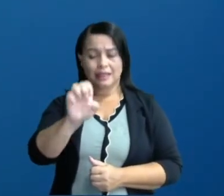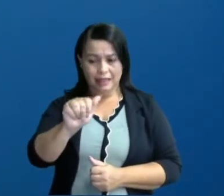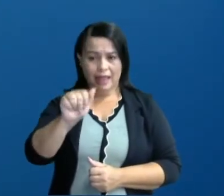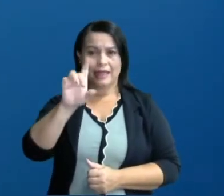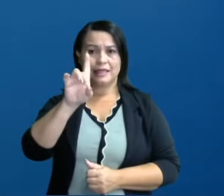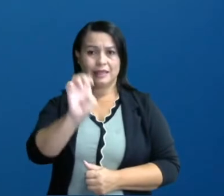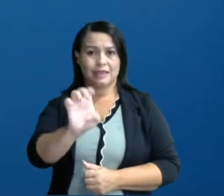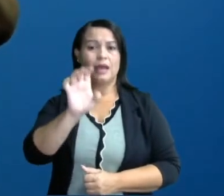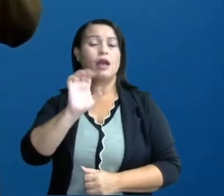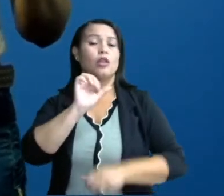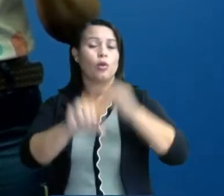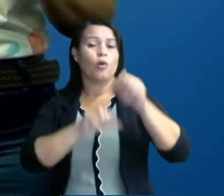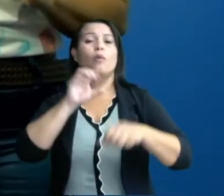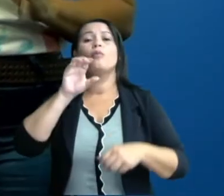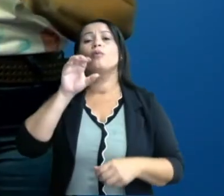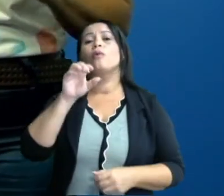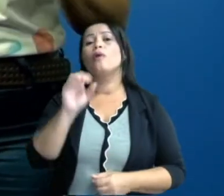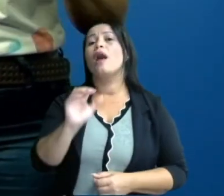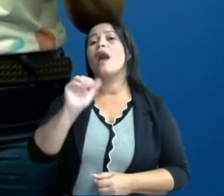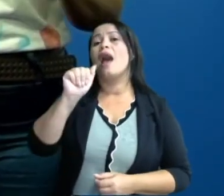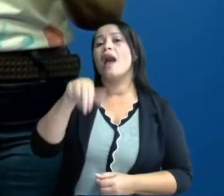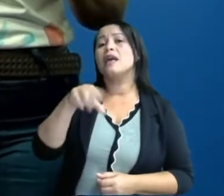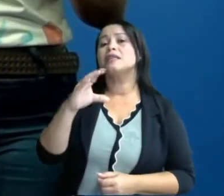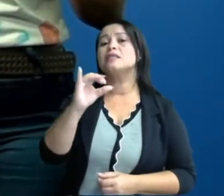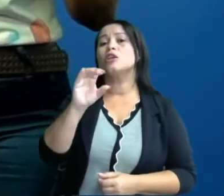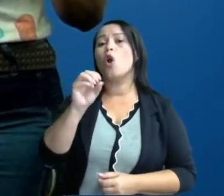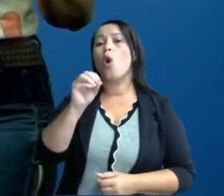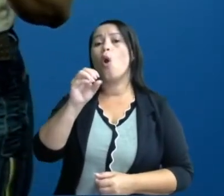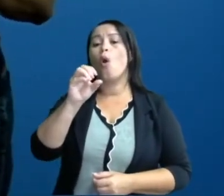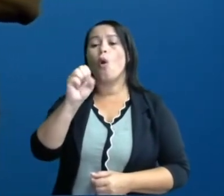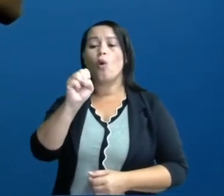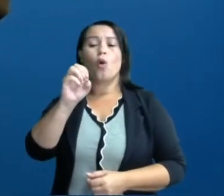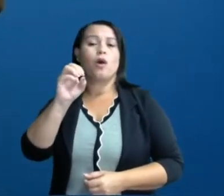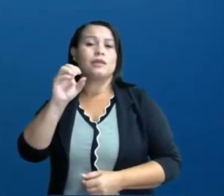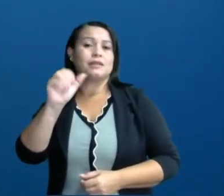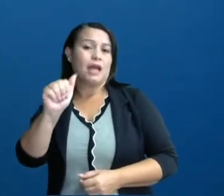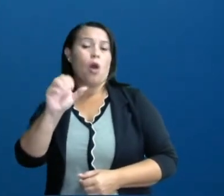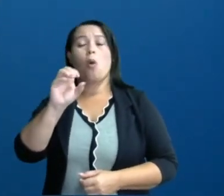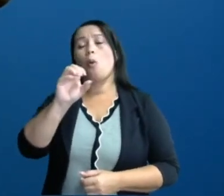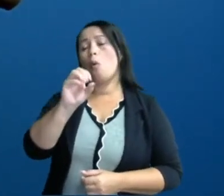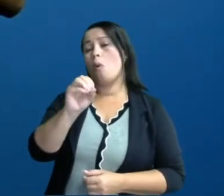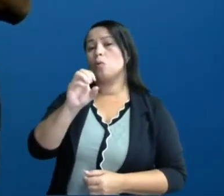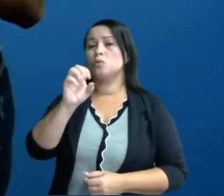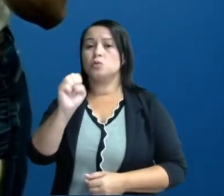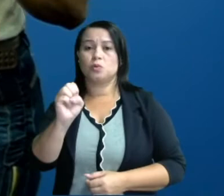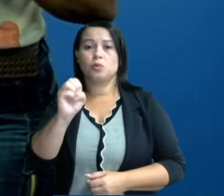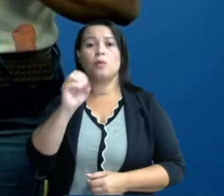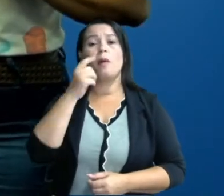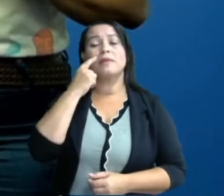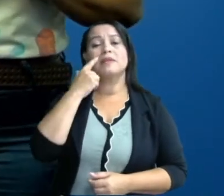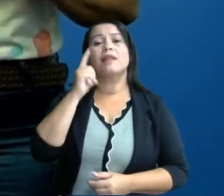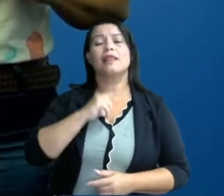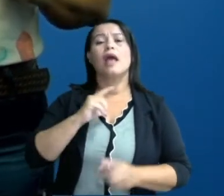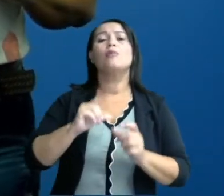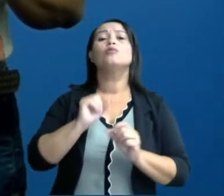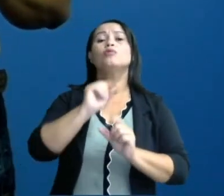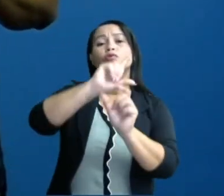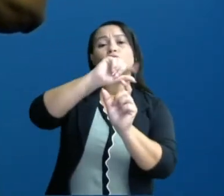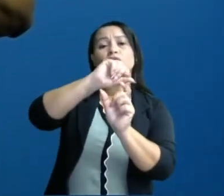o sufixo oso ou osa, ansioso ou ansiosa. Agora, a gente tem aí o sufixo